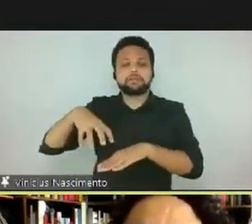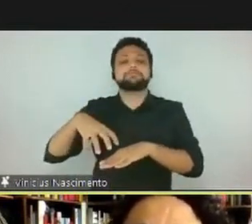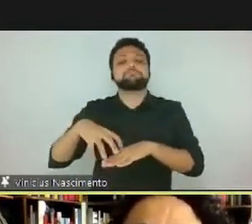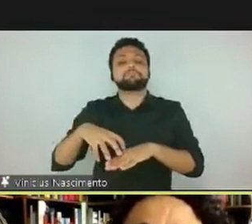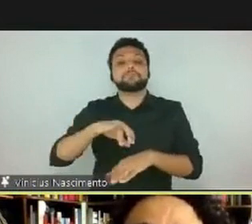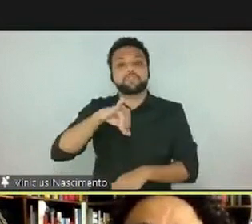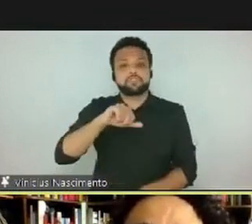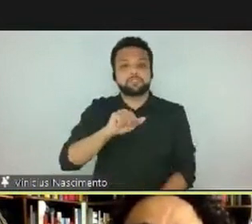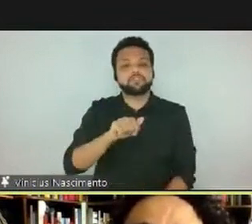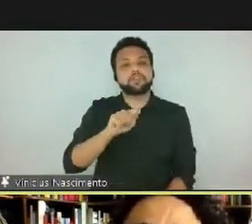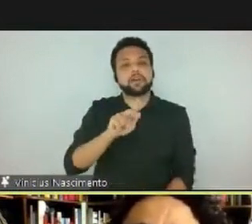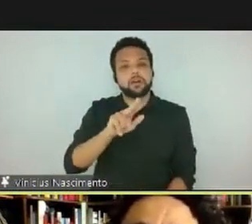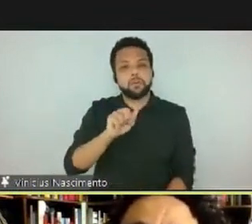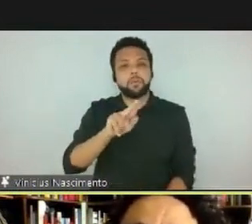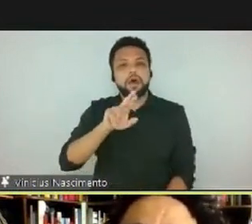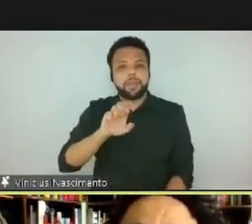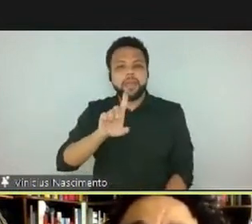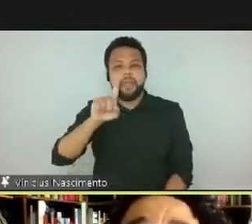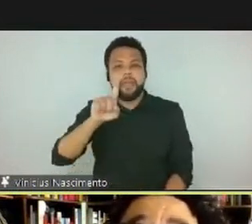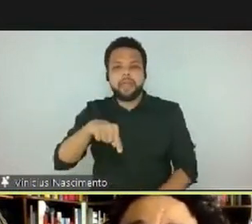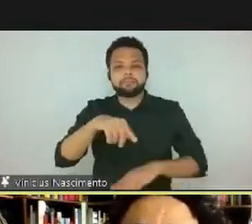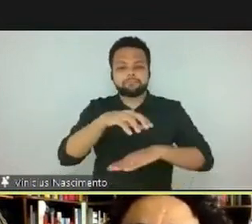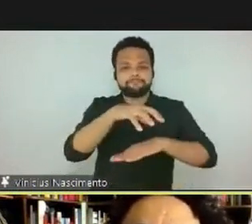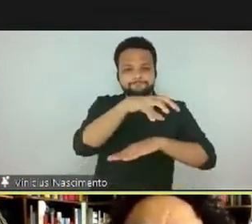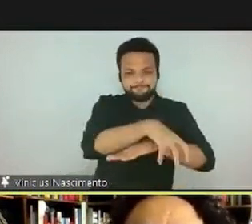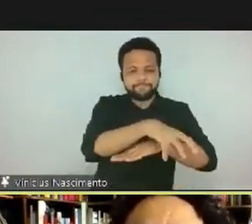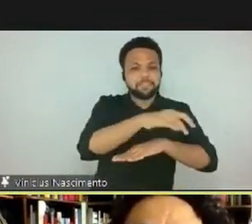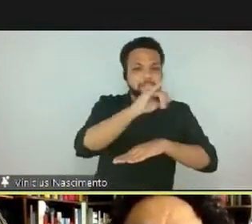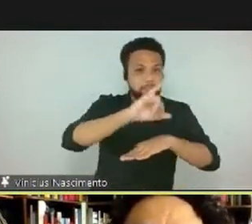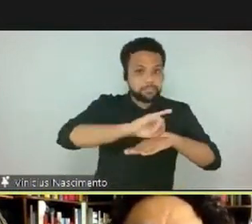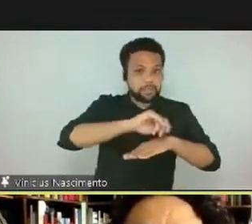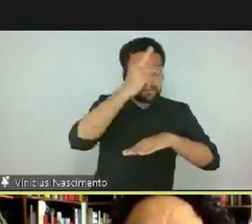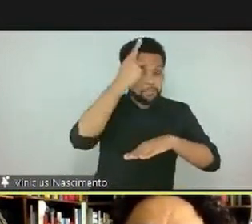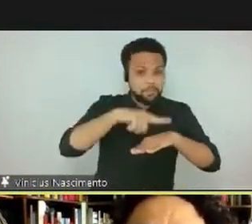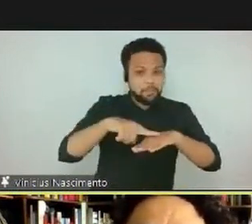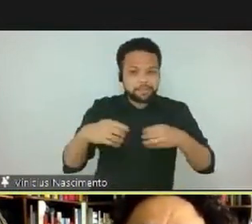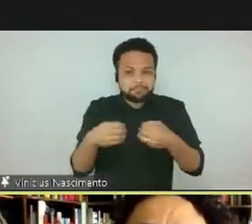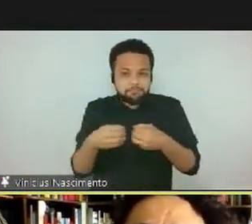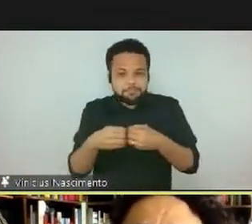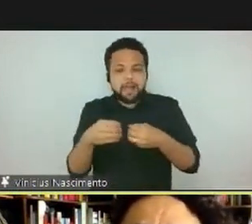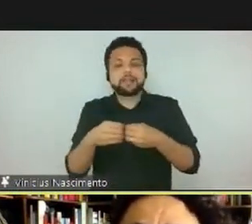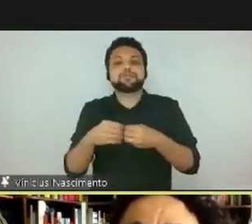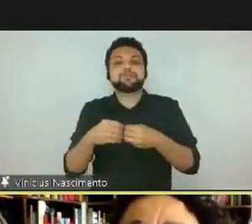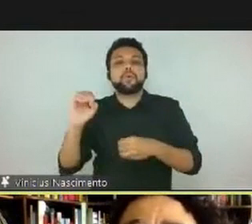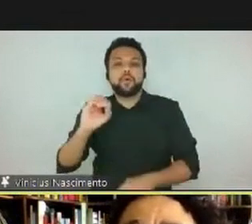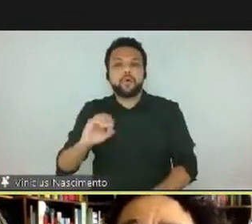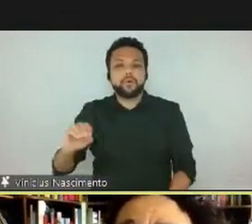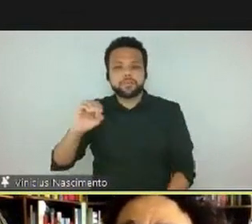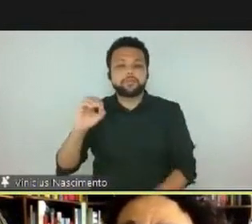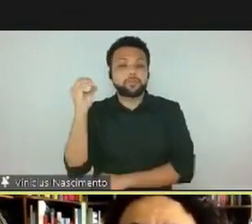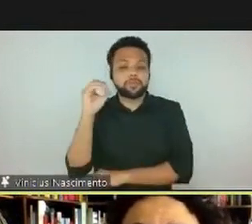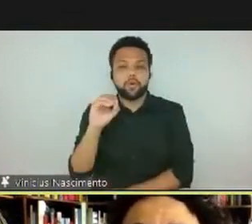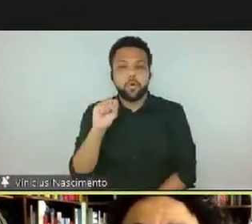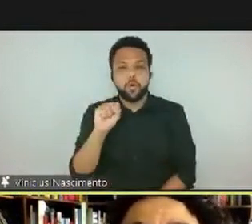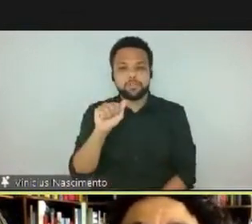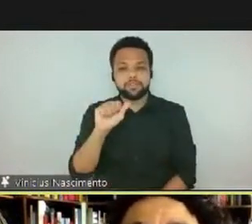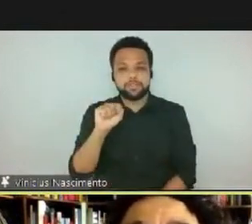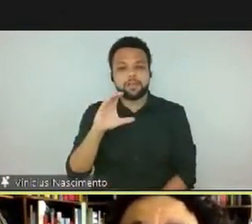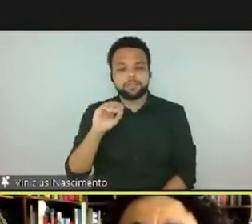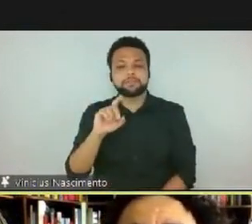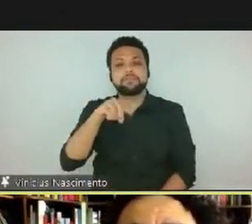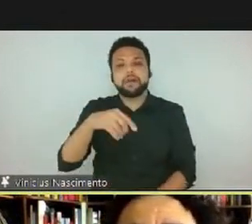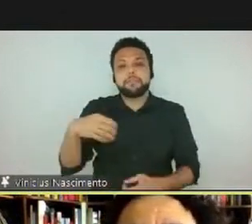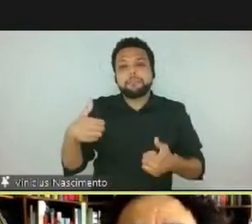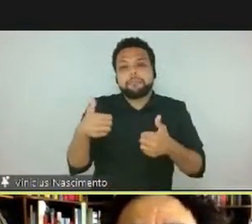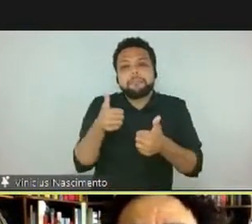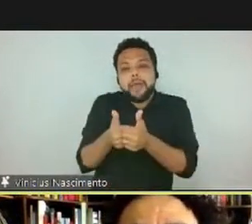fronteira ali com Osasco, é um bairro próximo à Universidade de São Paulo, E